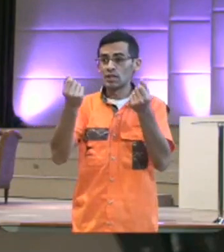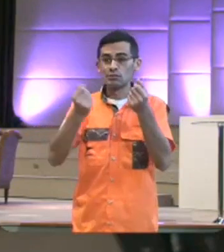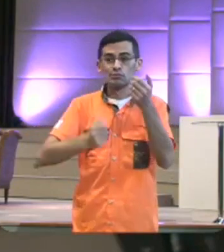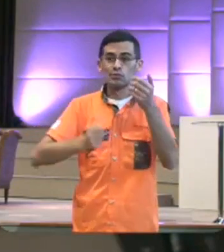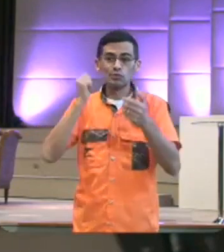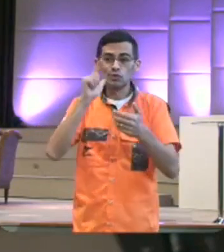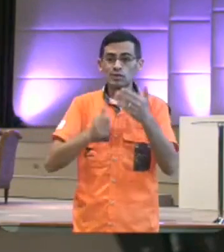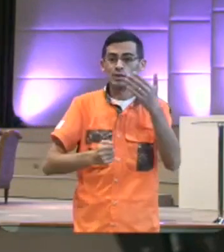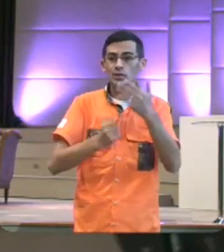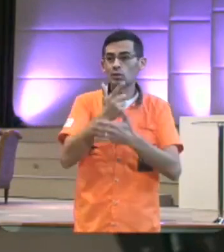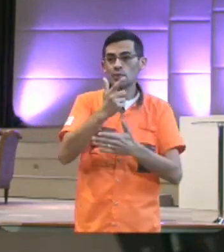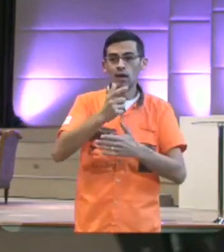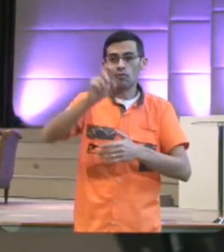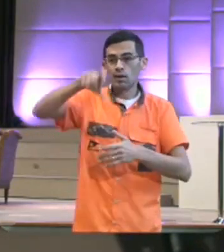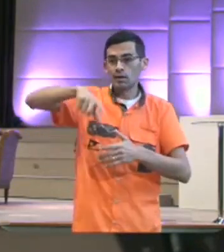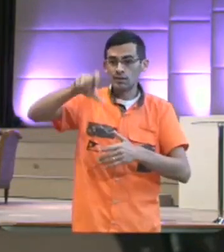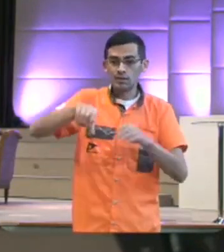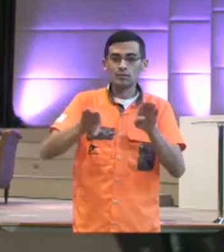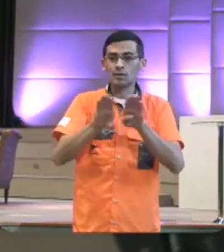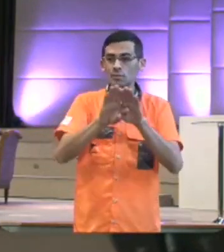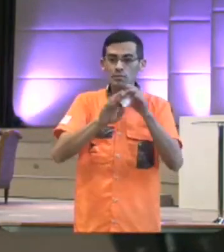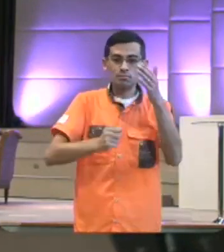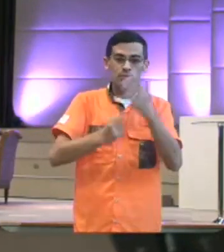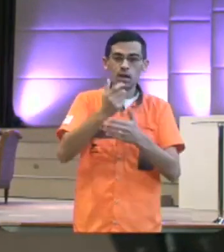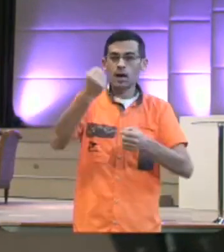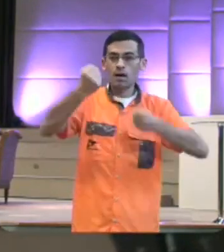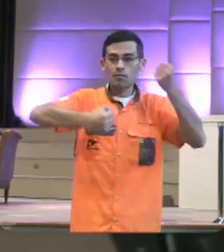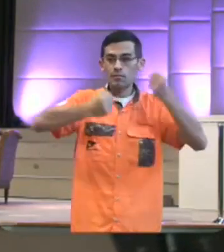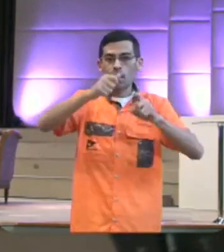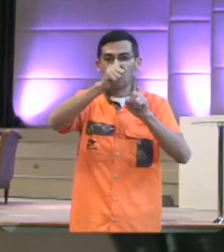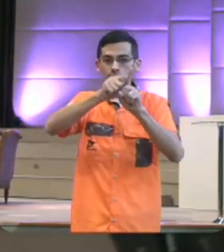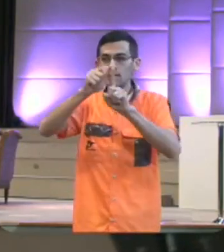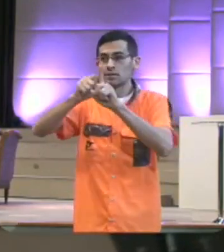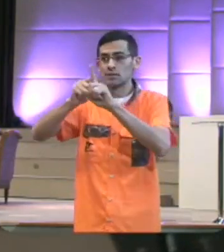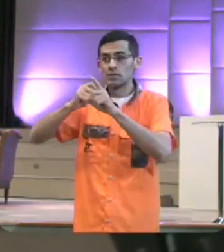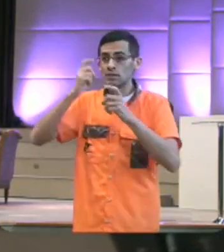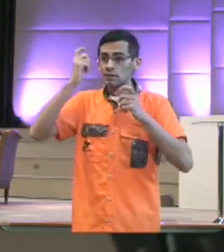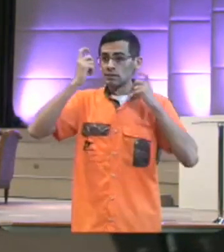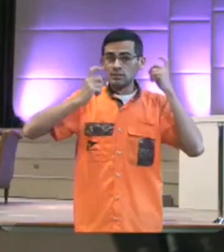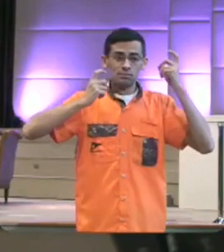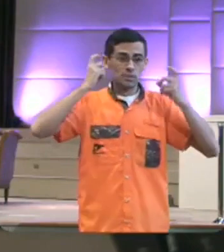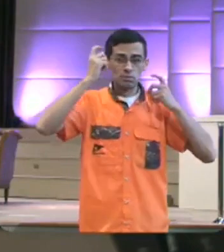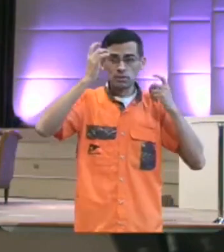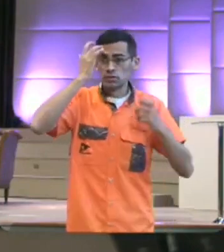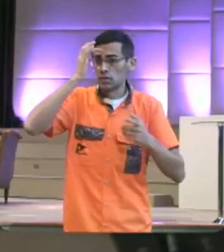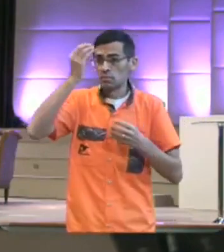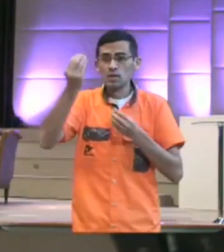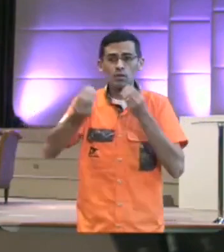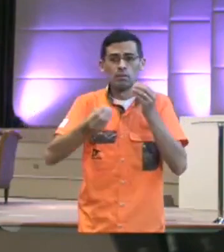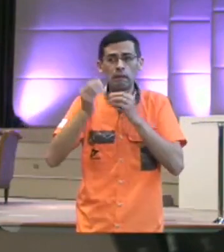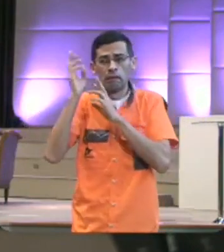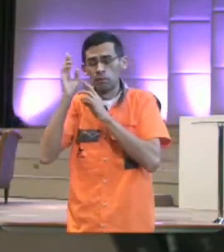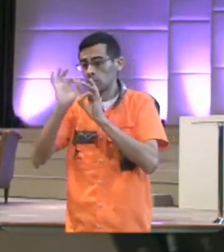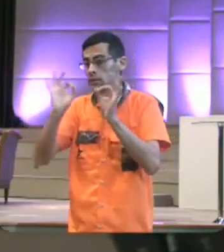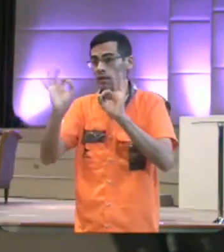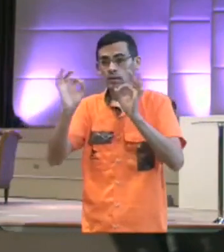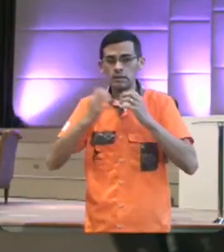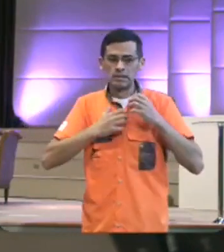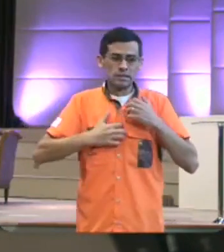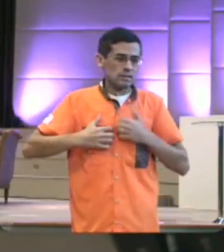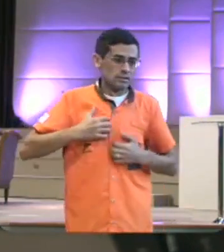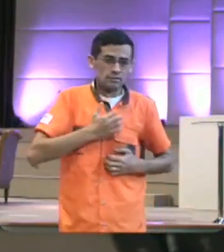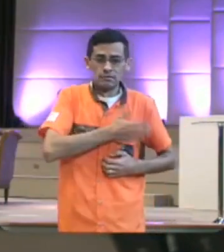com pagar cartão de crédito, com pagar prestação do carro, e já não conseguia dormir, não sabia